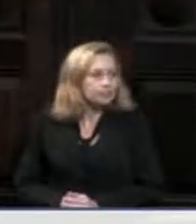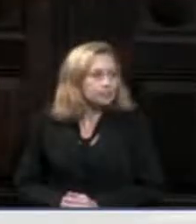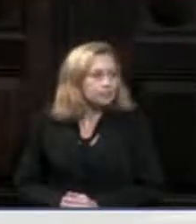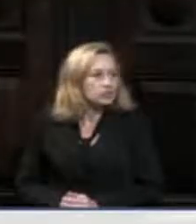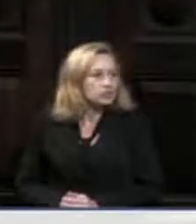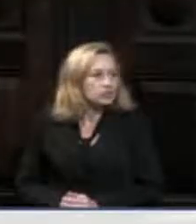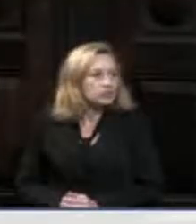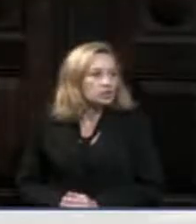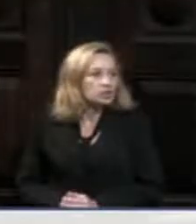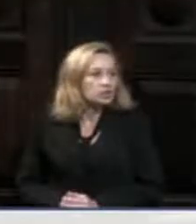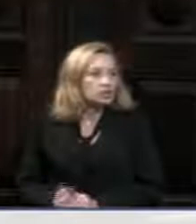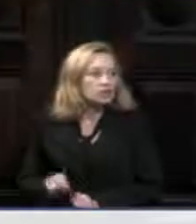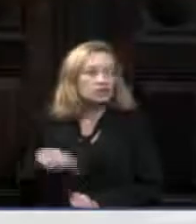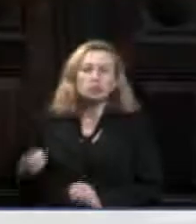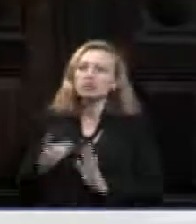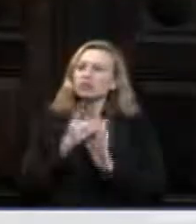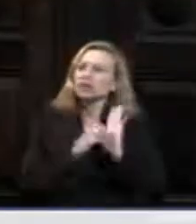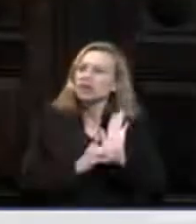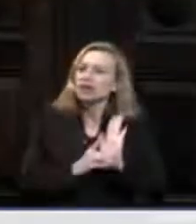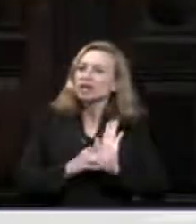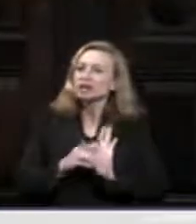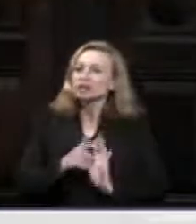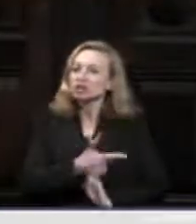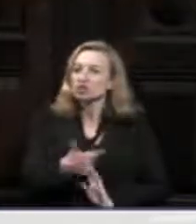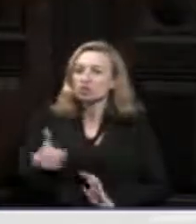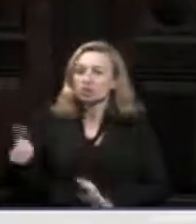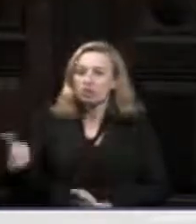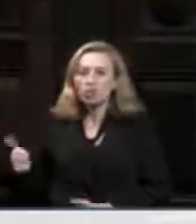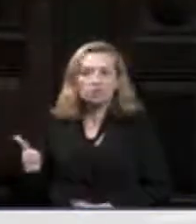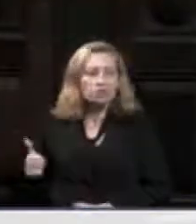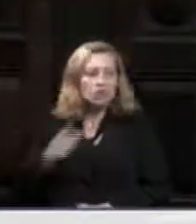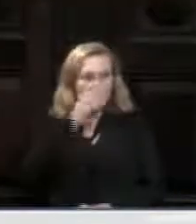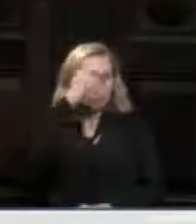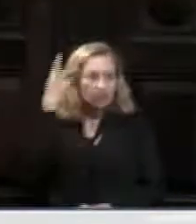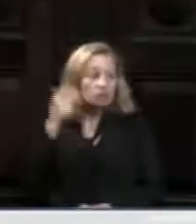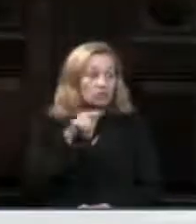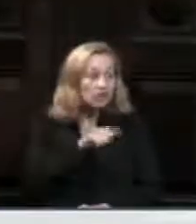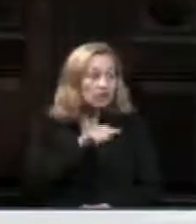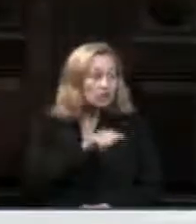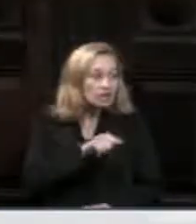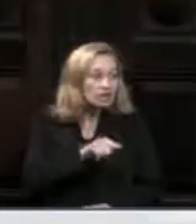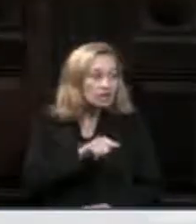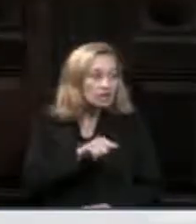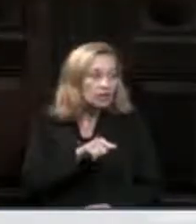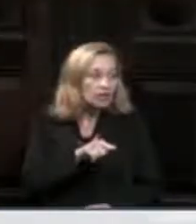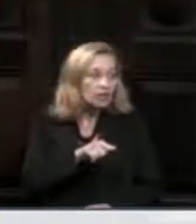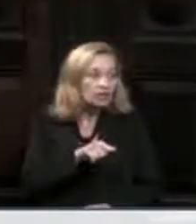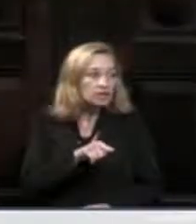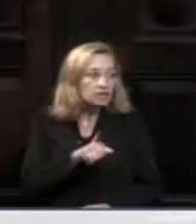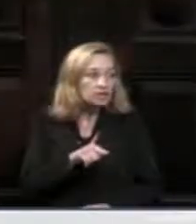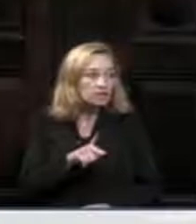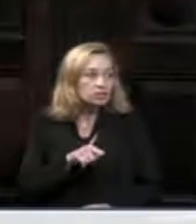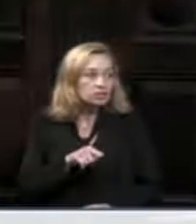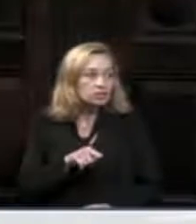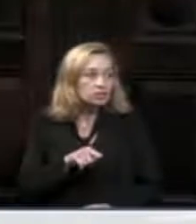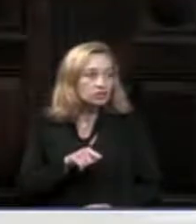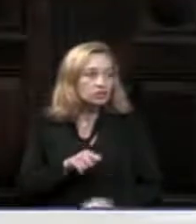E aí, com o decreto de 2011, aquelas pessoas, aquelas famílias entraram numa área